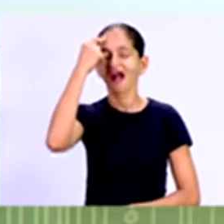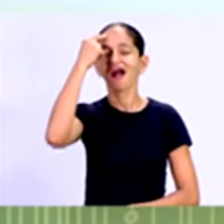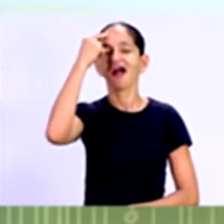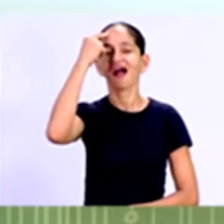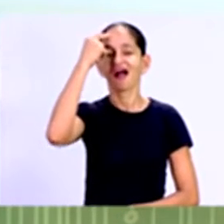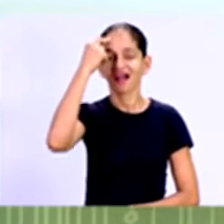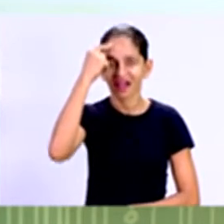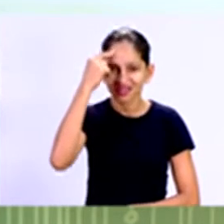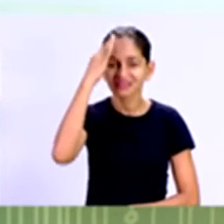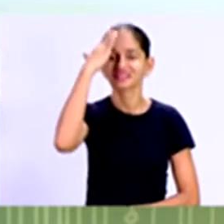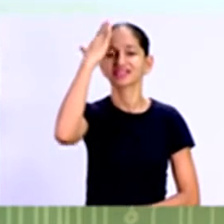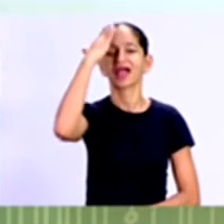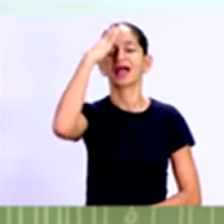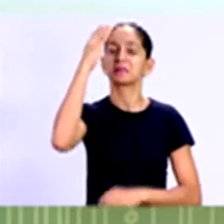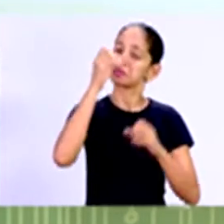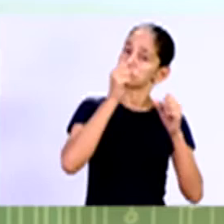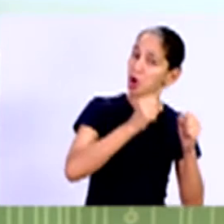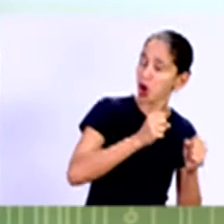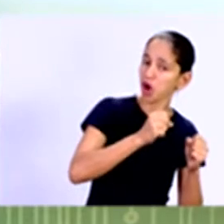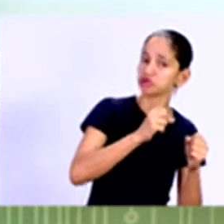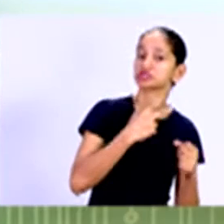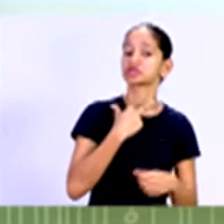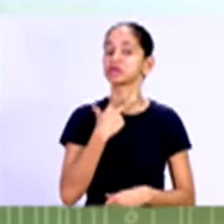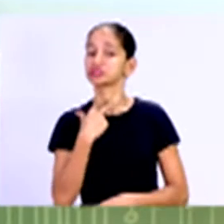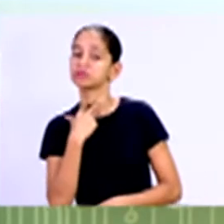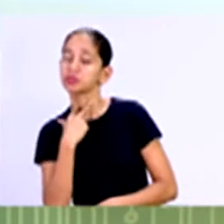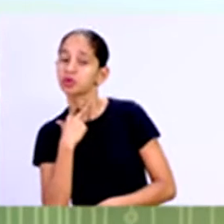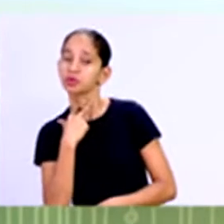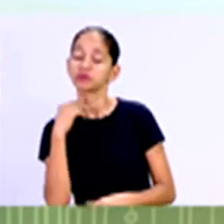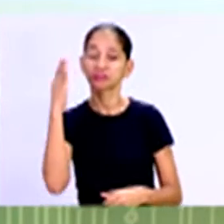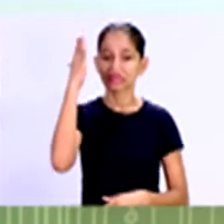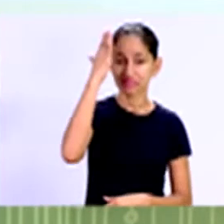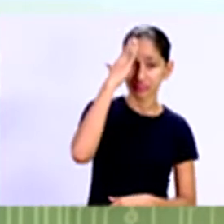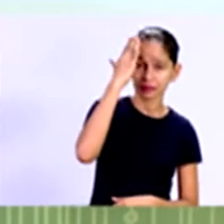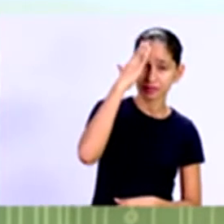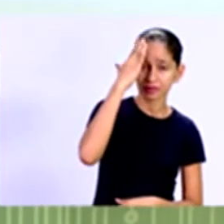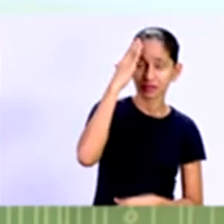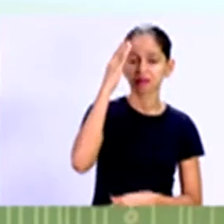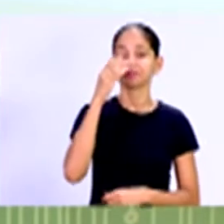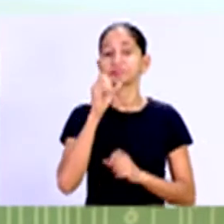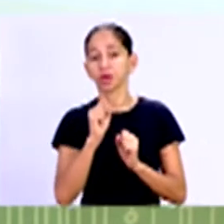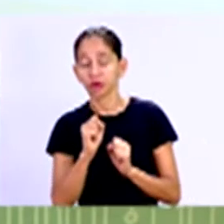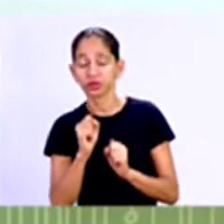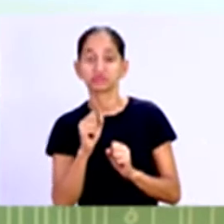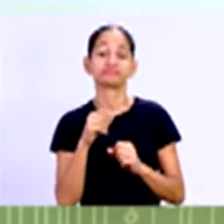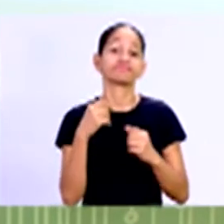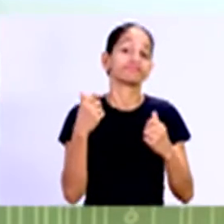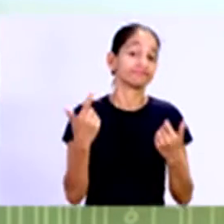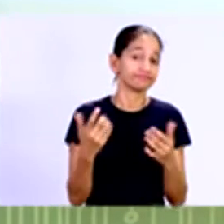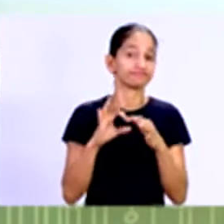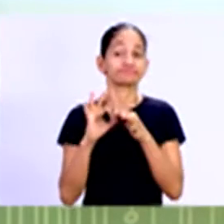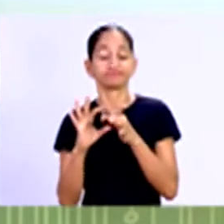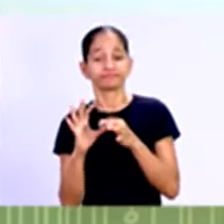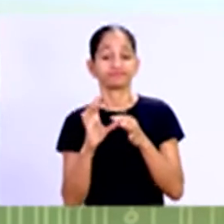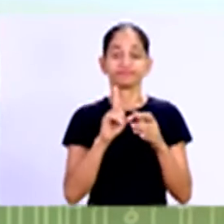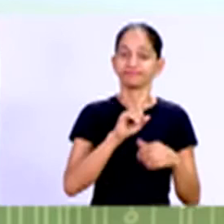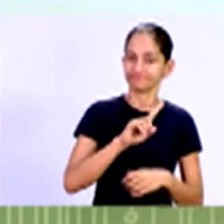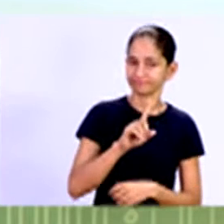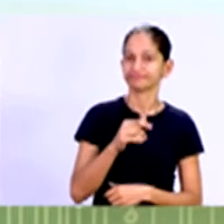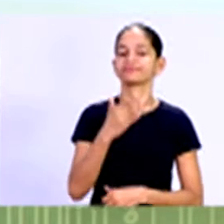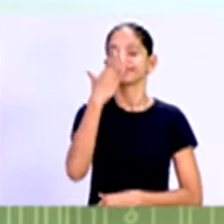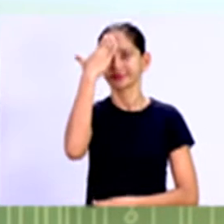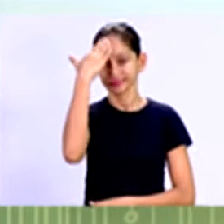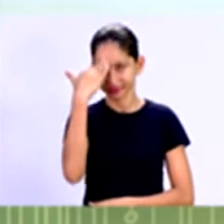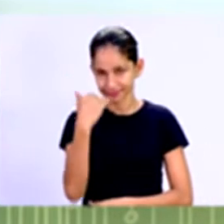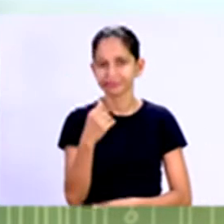e definir. Eu posso fazer isso, eu não posso fazer, eu devo fazer, eu não devo fazer. Essa questão do dever